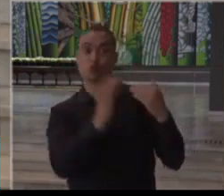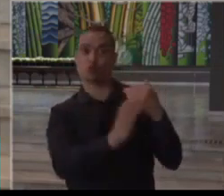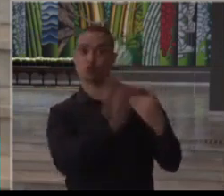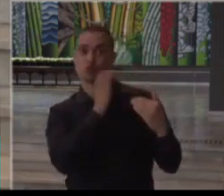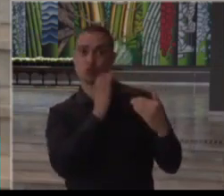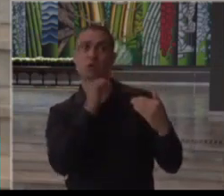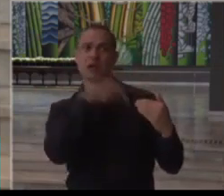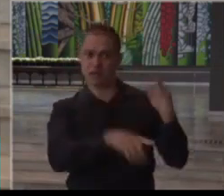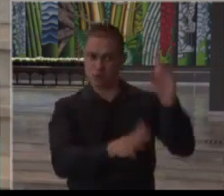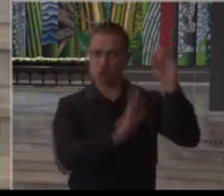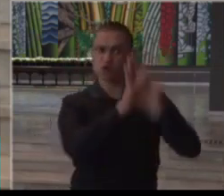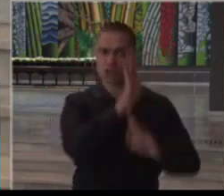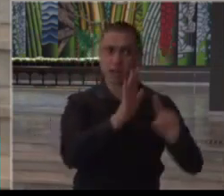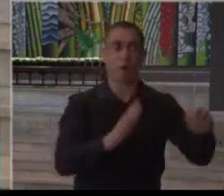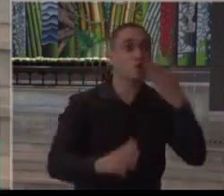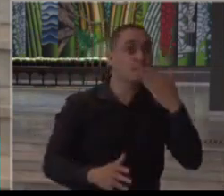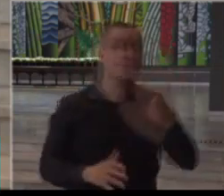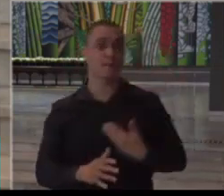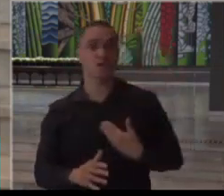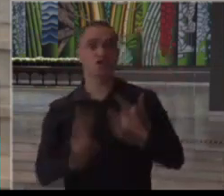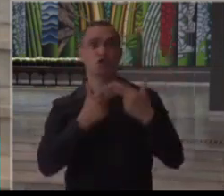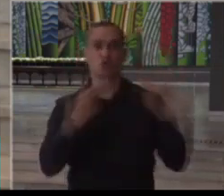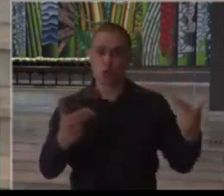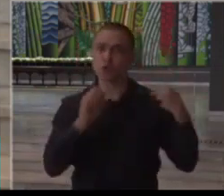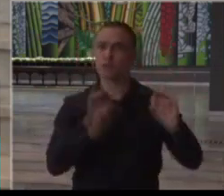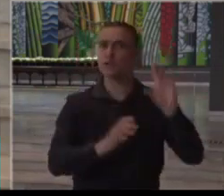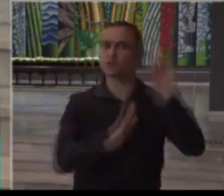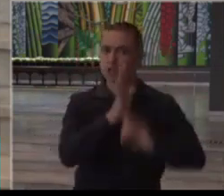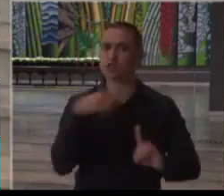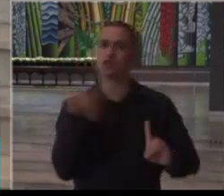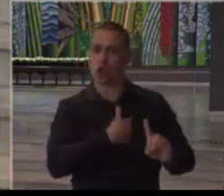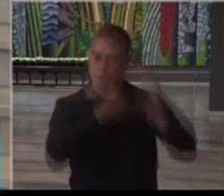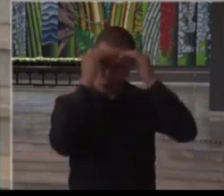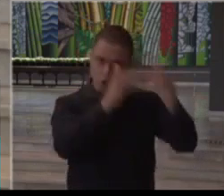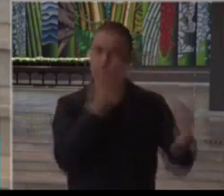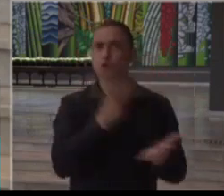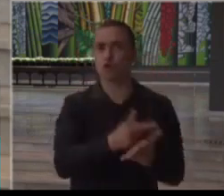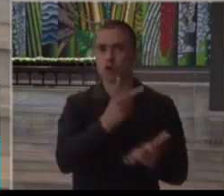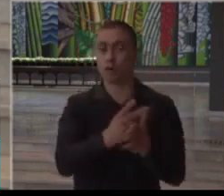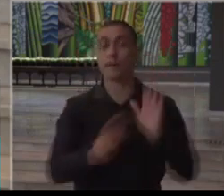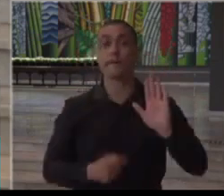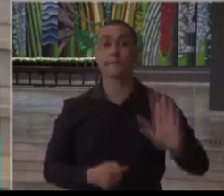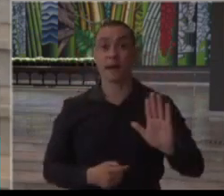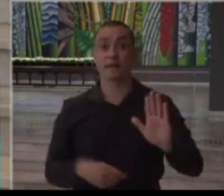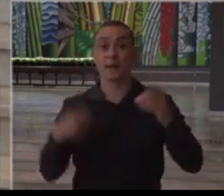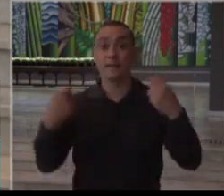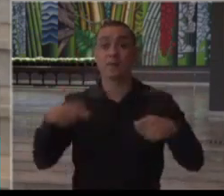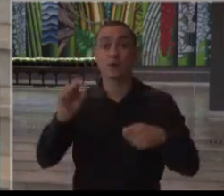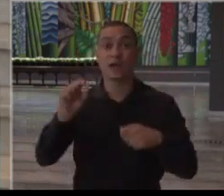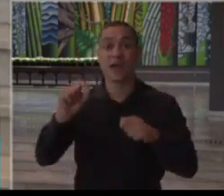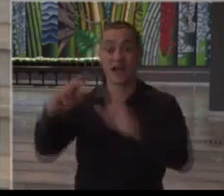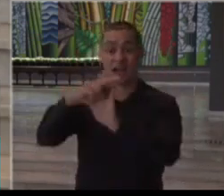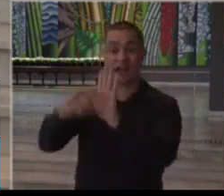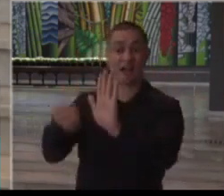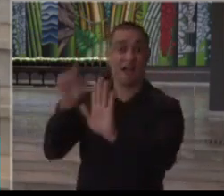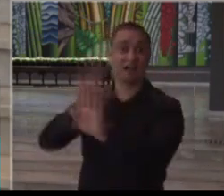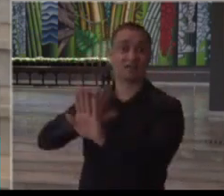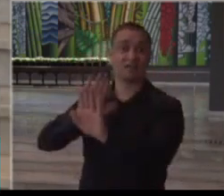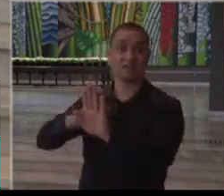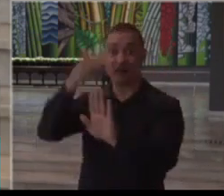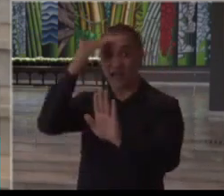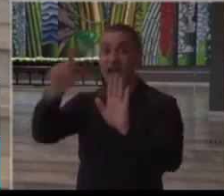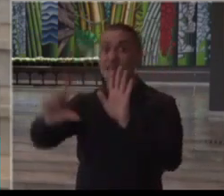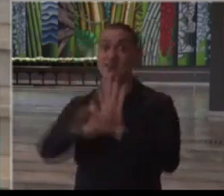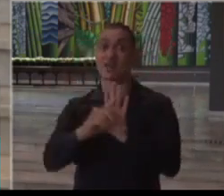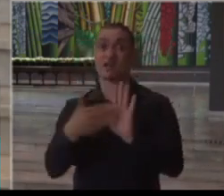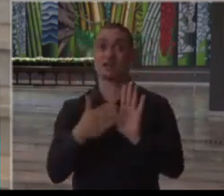consultivo que tem todo o direito de trazer suas recomendações e nós sempre acatamos. Mas nós precisamos aplicar